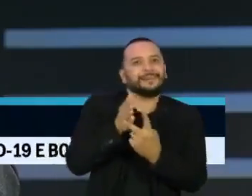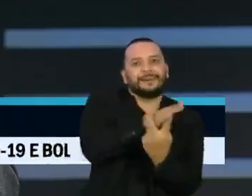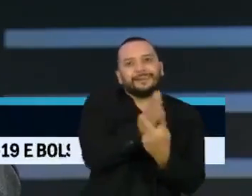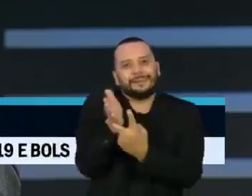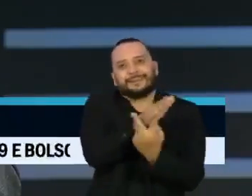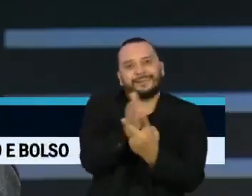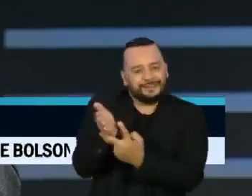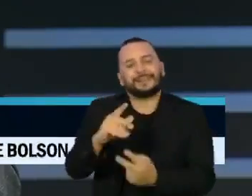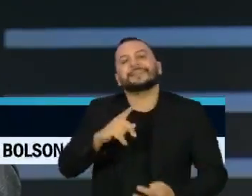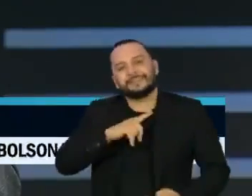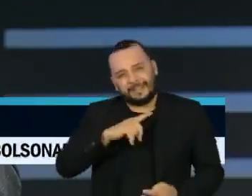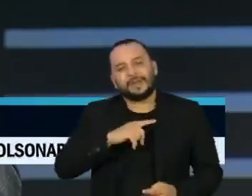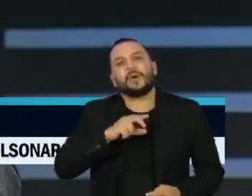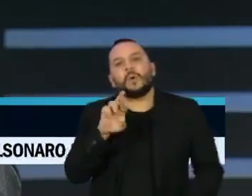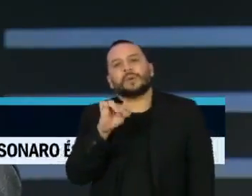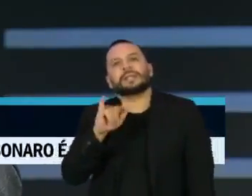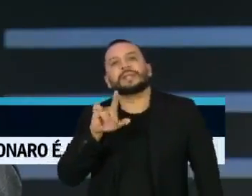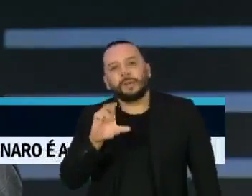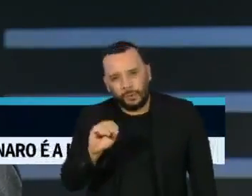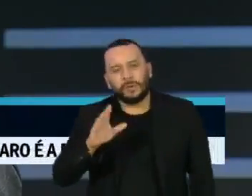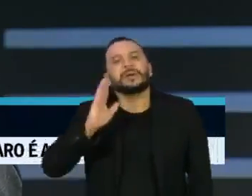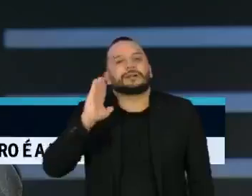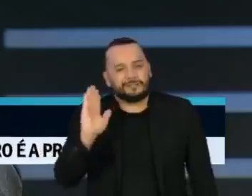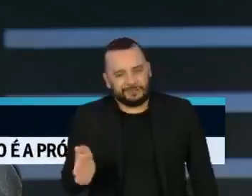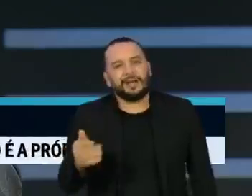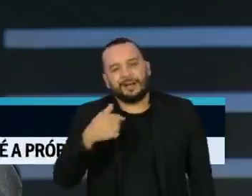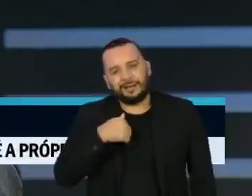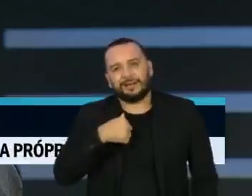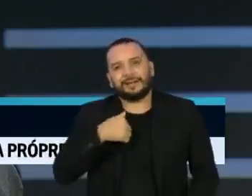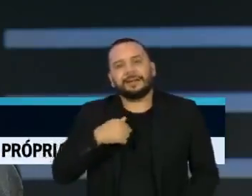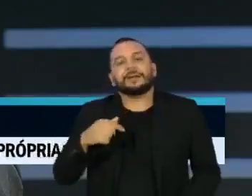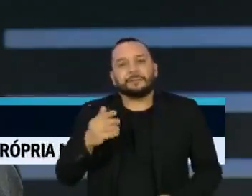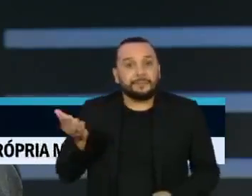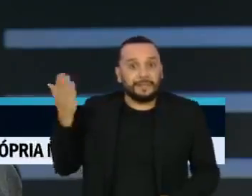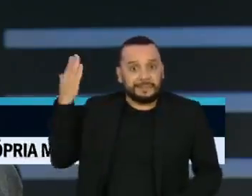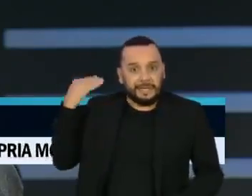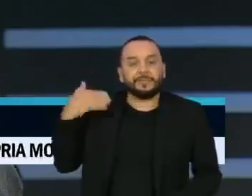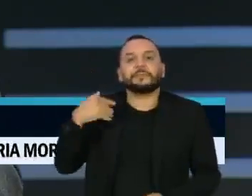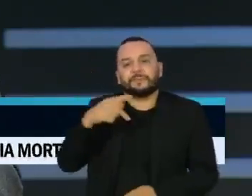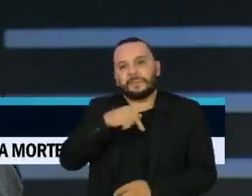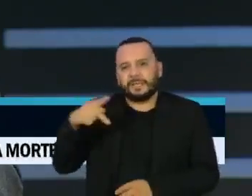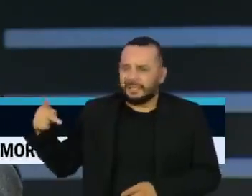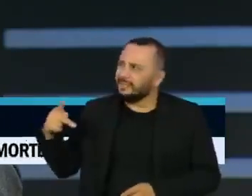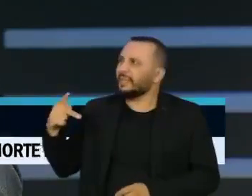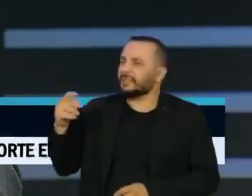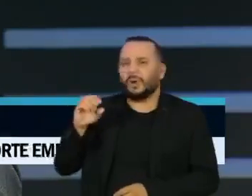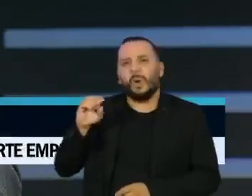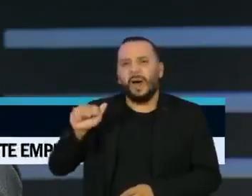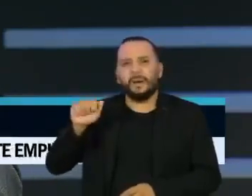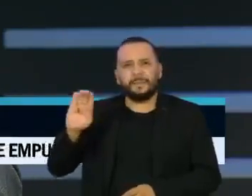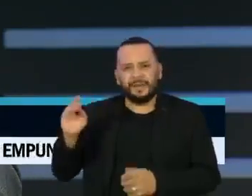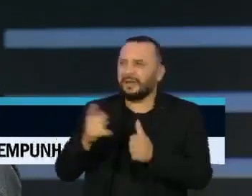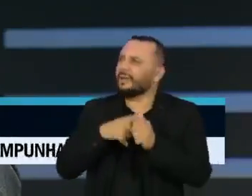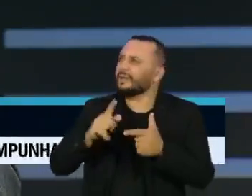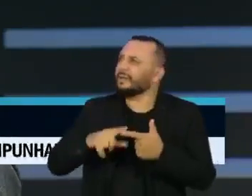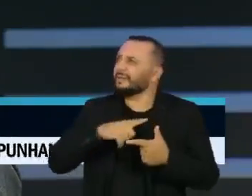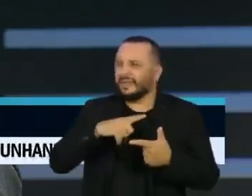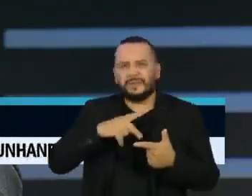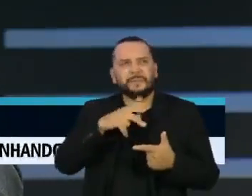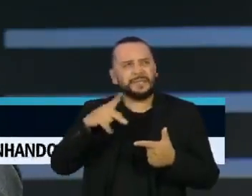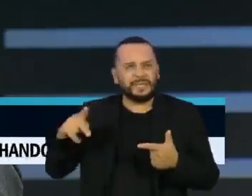vez só, foi presidente da OAB de Minas Gerais, agora, já no primeiro mandato, já é presidente do Senado. Ele tem tendo posturas nessa